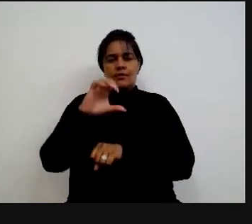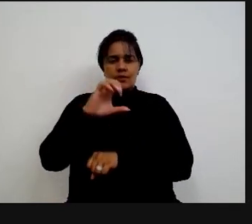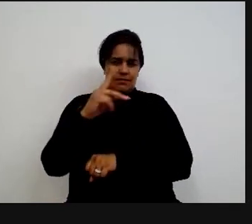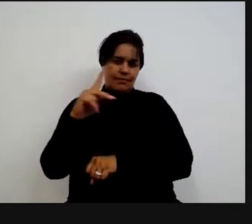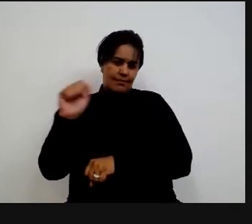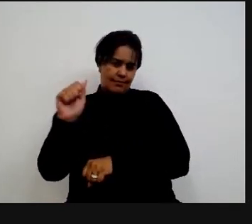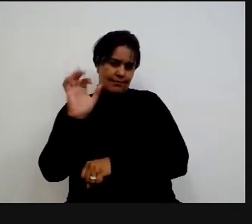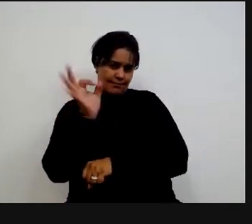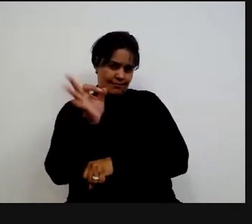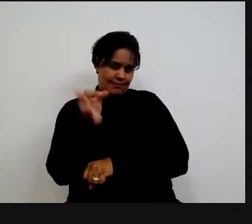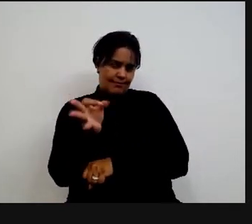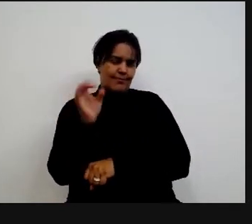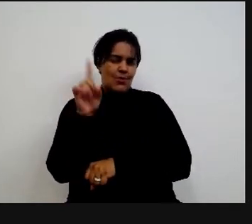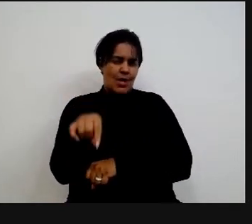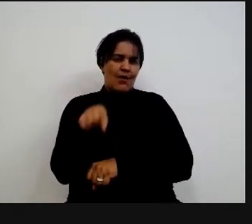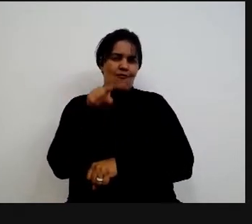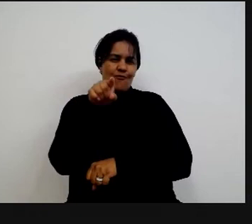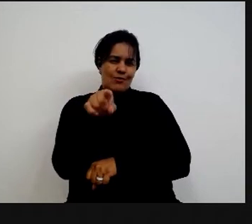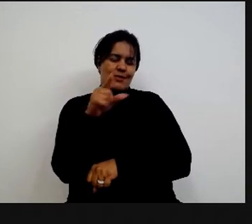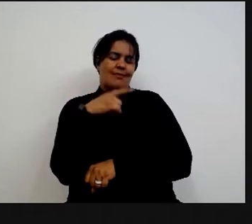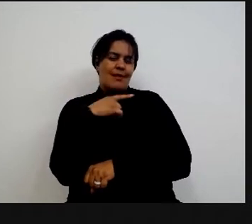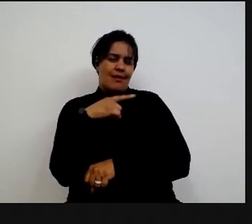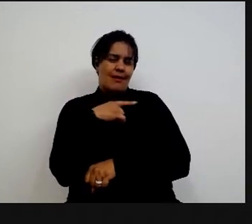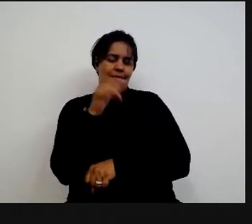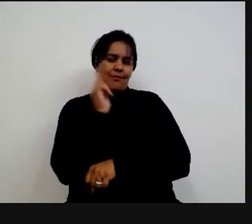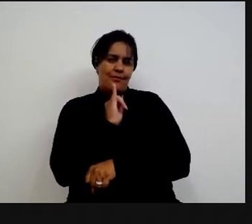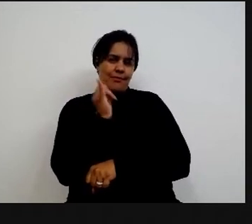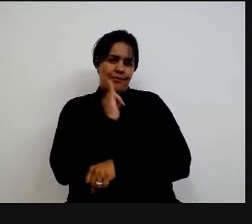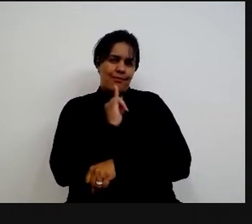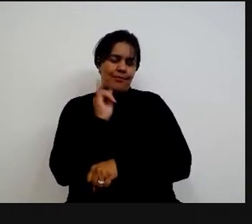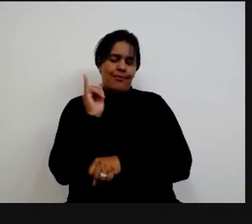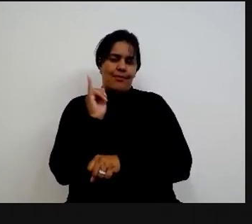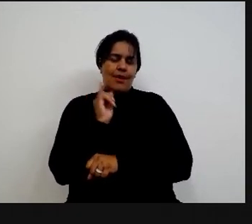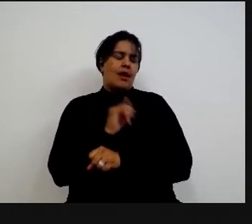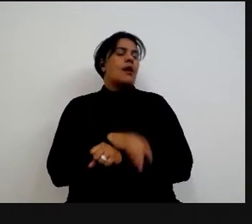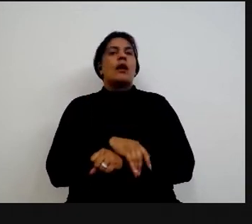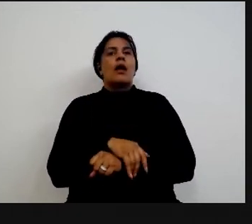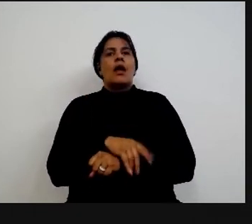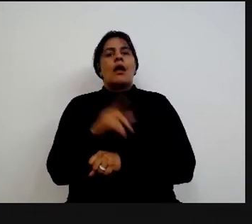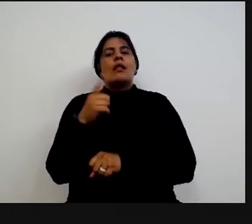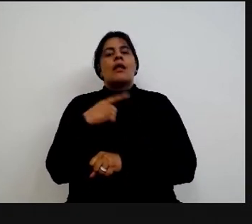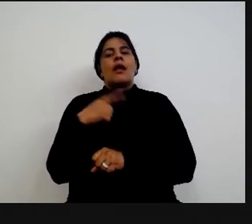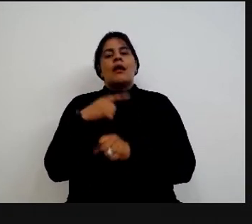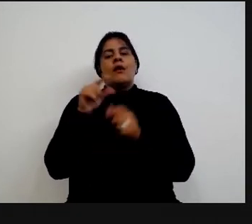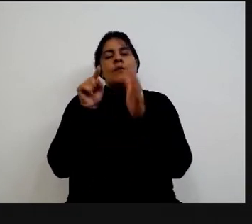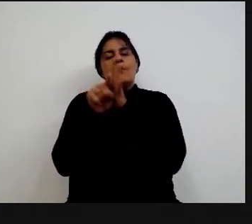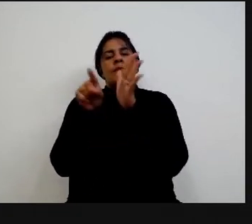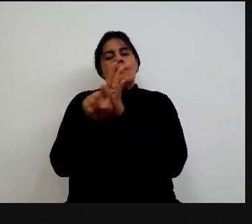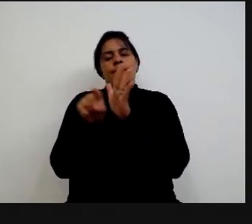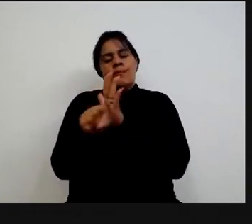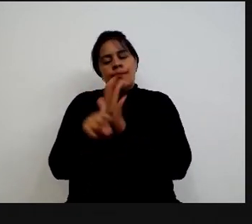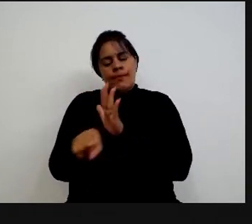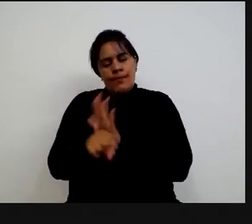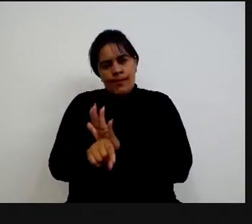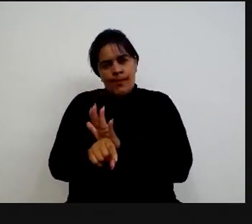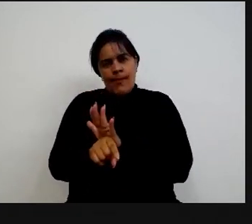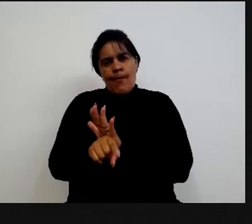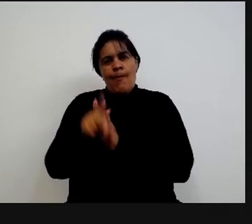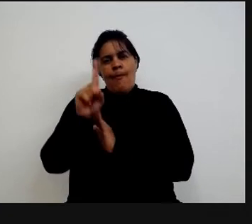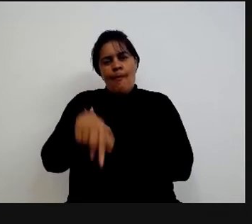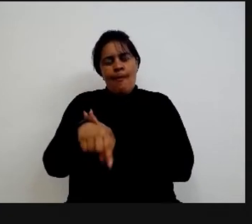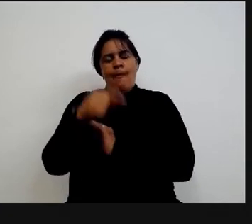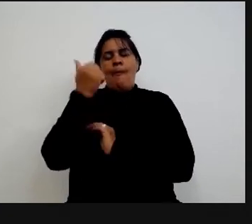CPA, que é quando você tem uma quantidade de questões que avaliam a